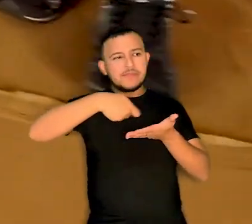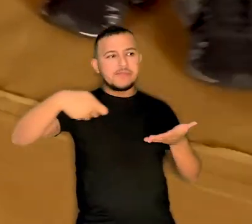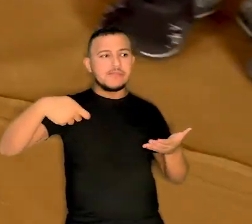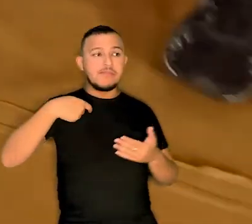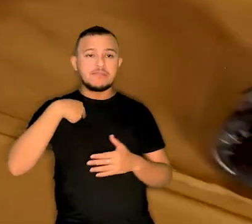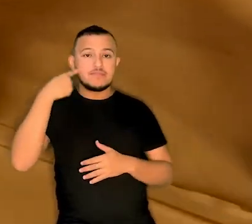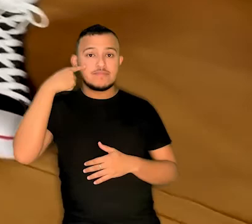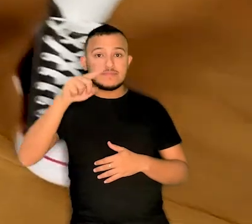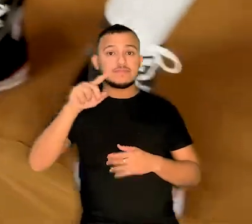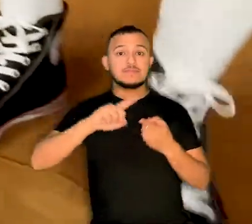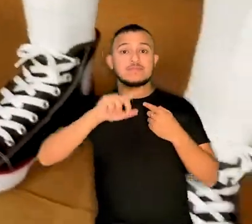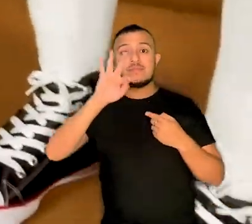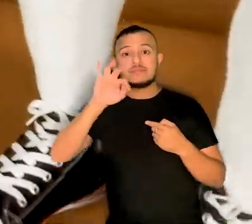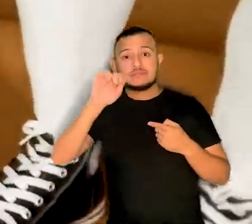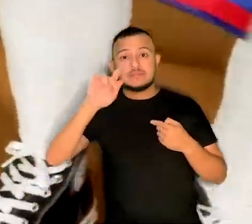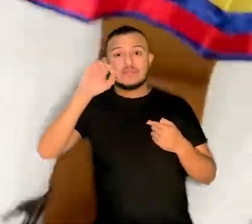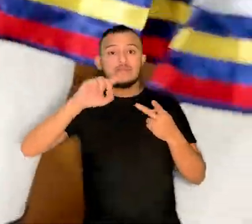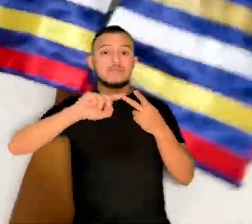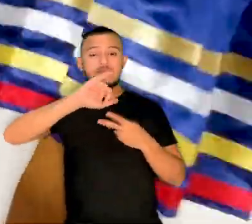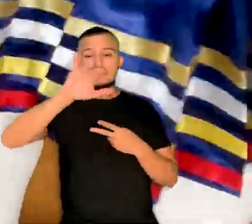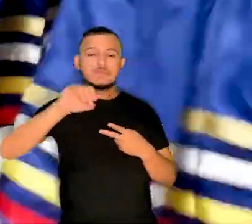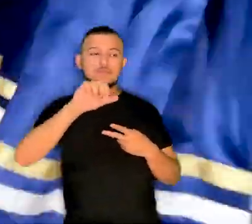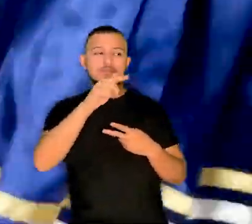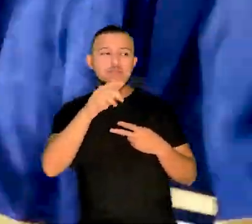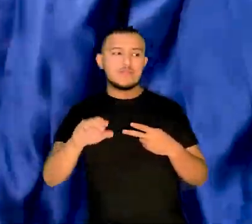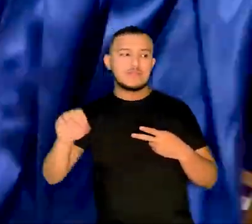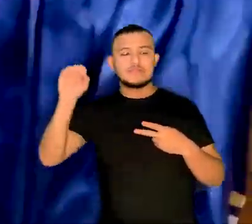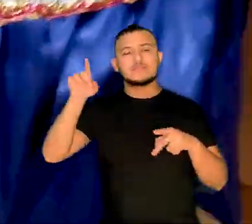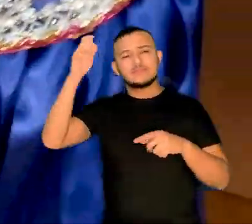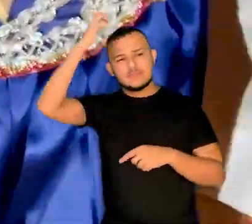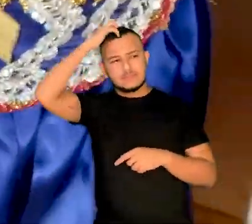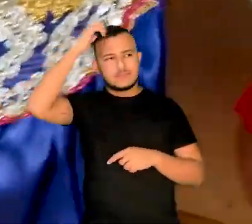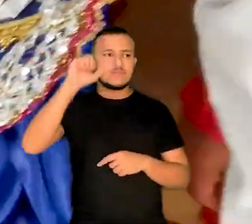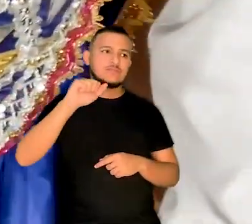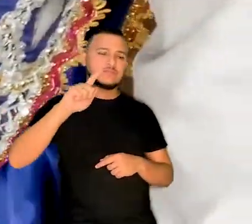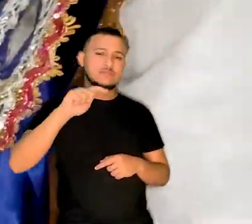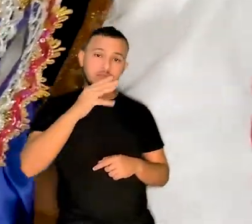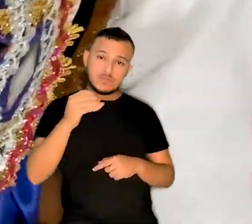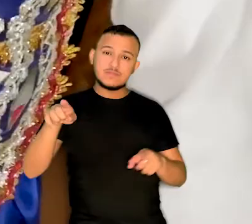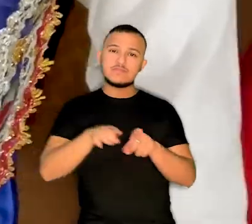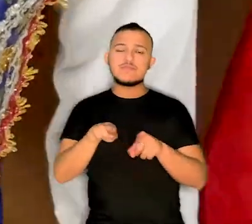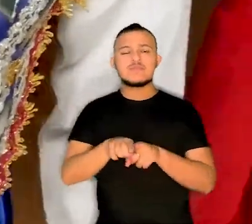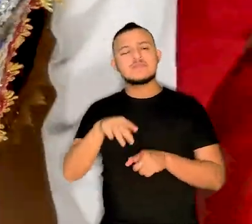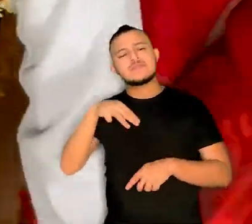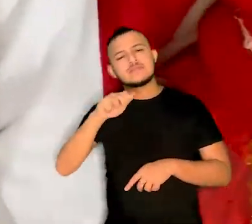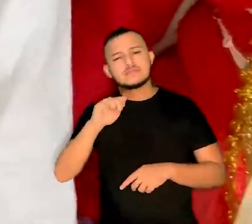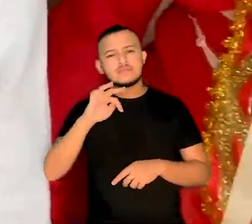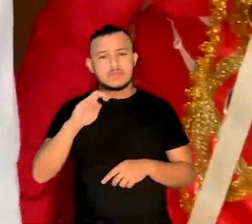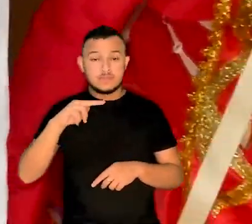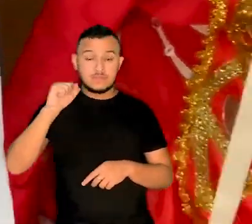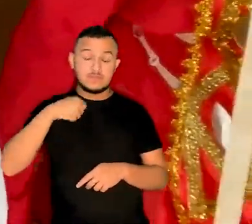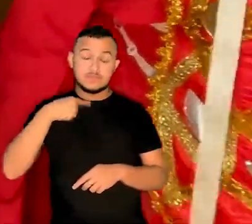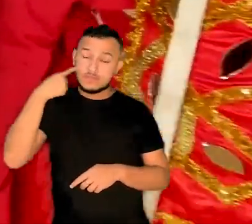escreveu. Eu vi Tiago e João, o Deus da Lama, o apóstolo Mateus.